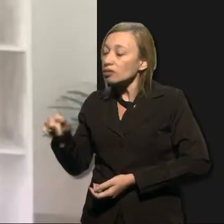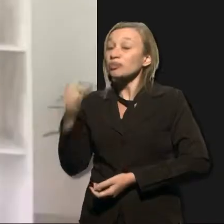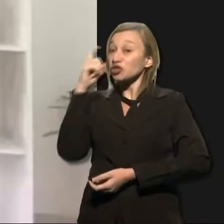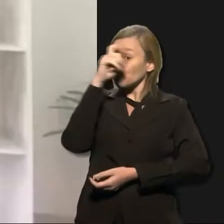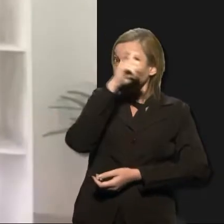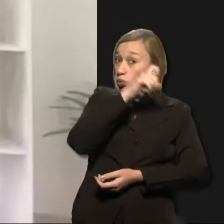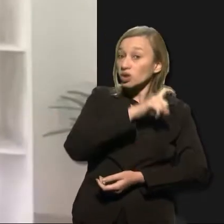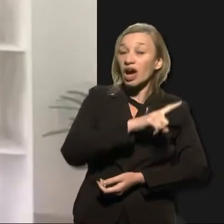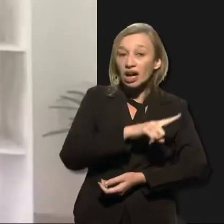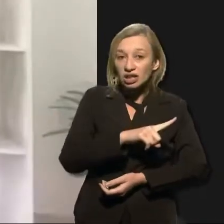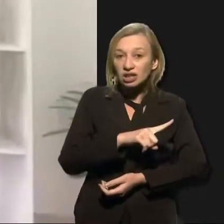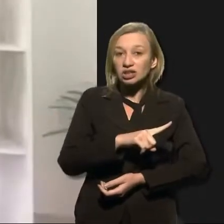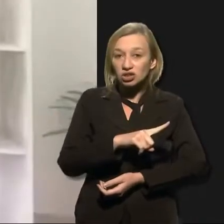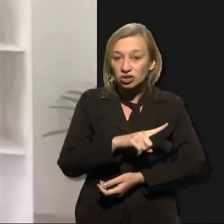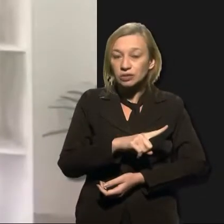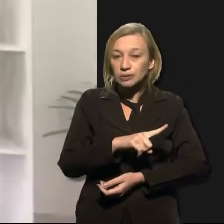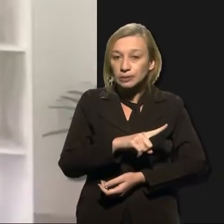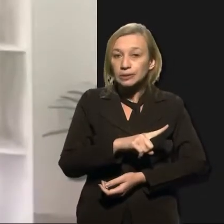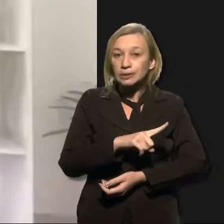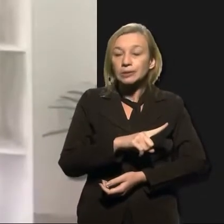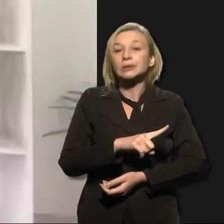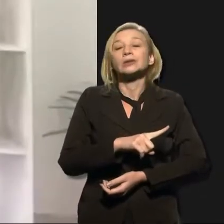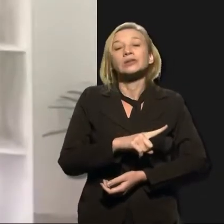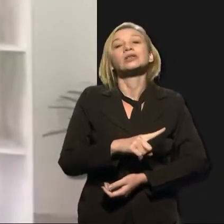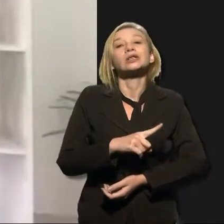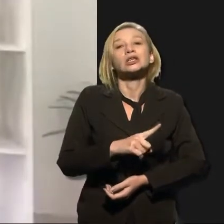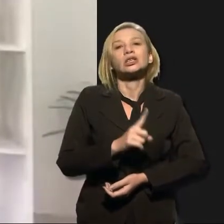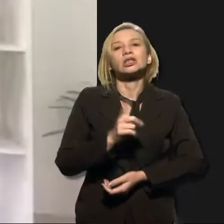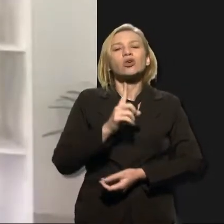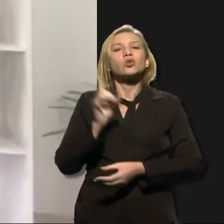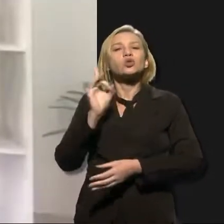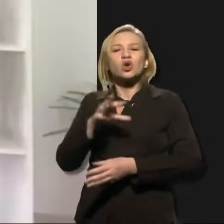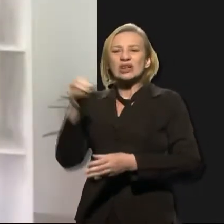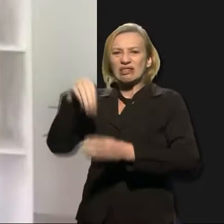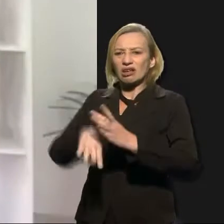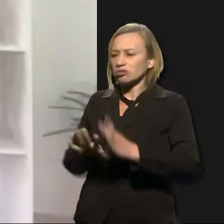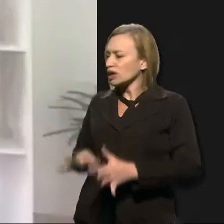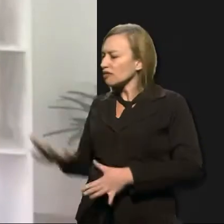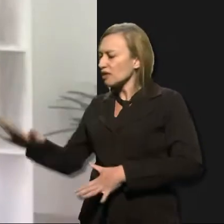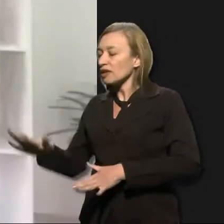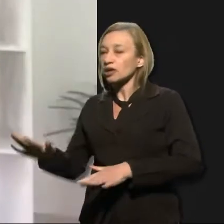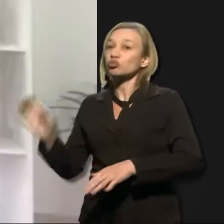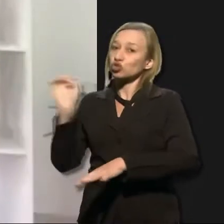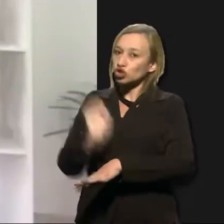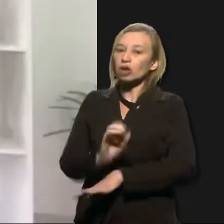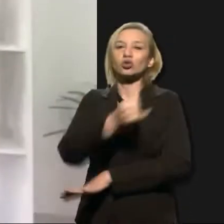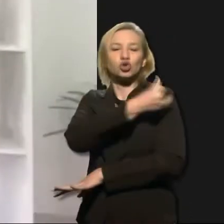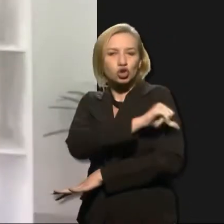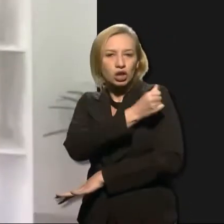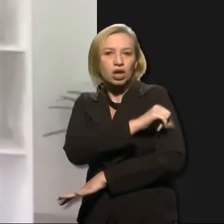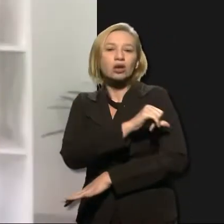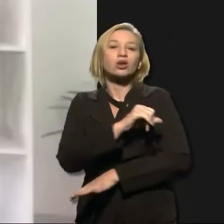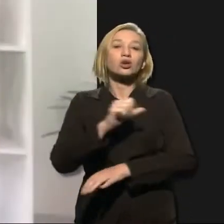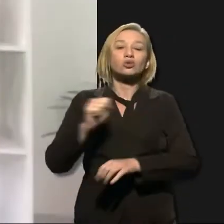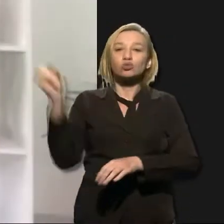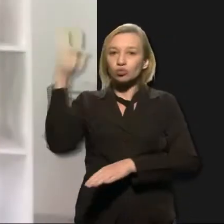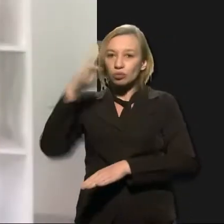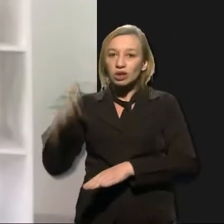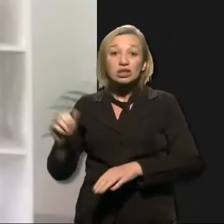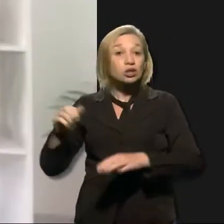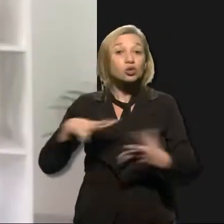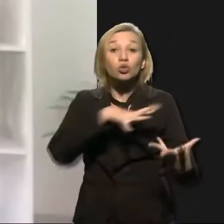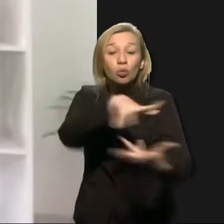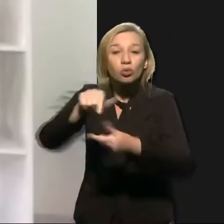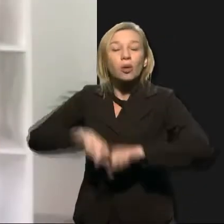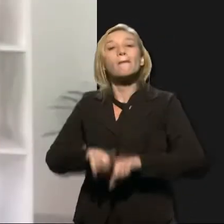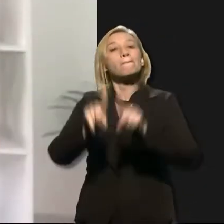ali efetivamente uma dificuldade de diagnóstico. E, claro, não está só na favela, está no estado do Rio de Janeiro, está no